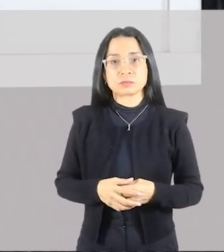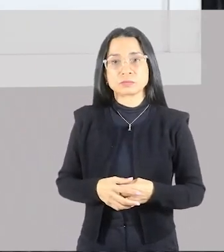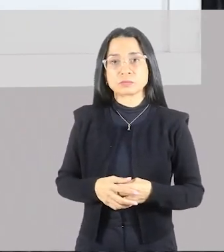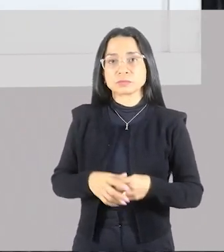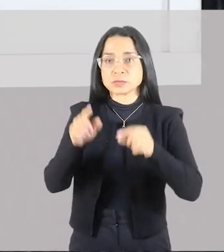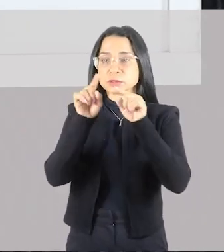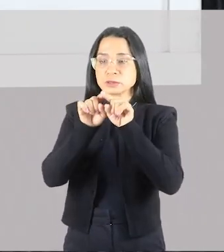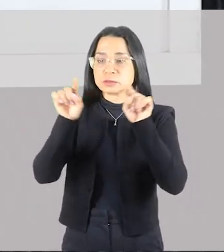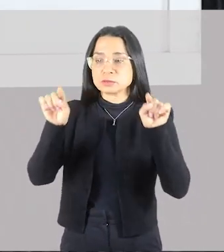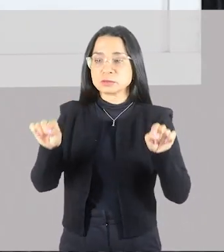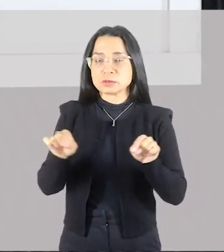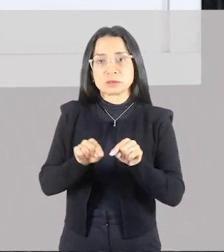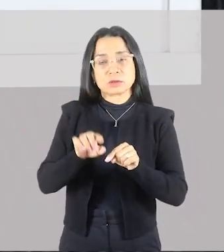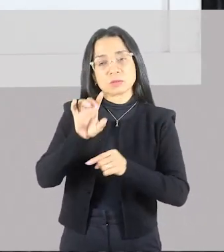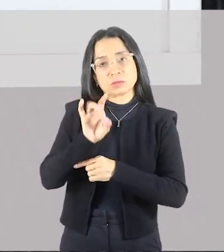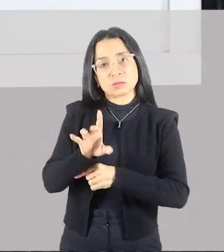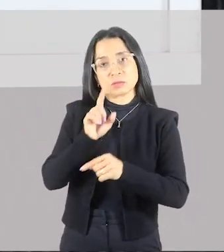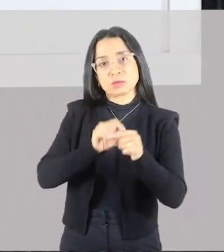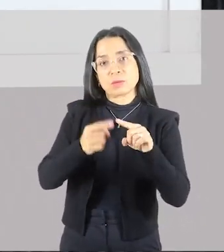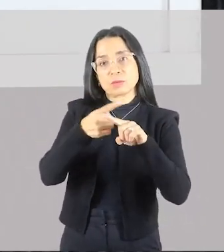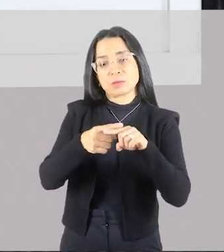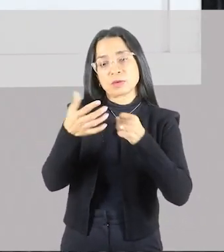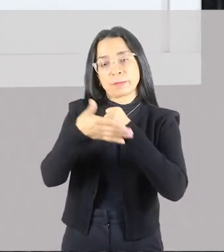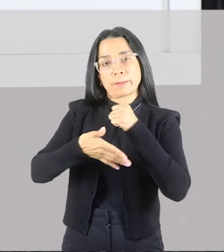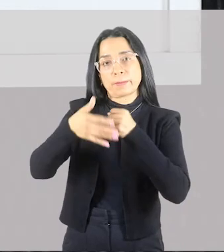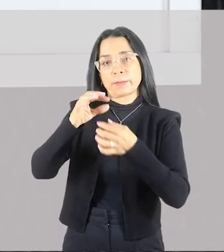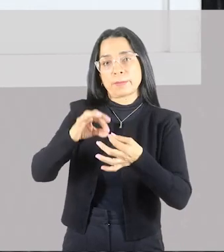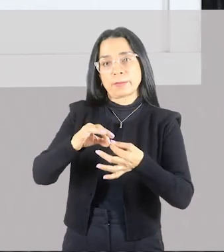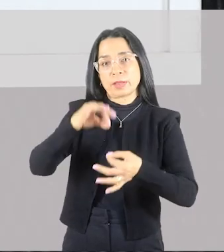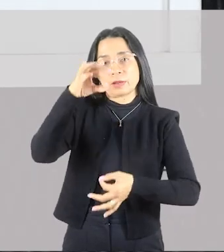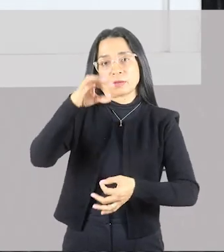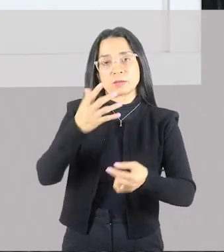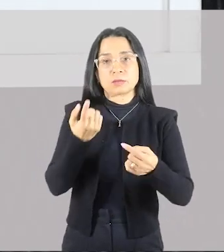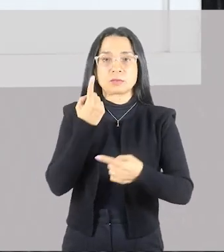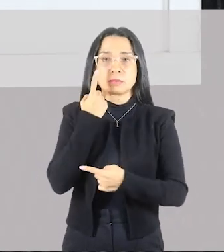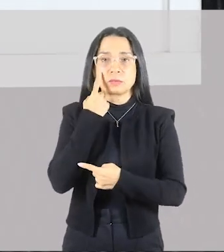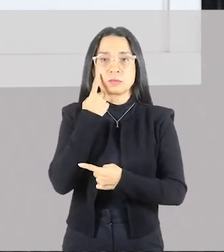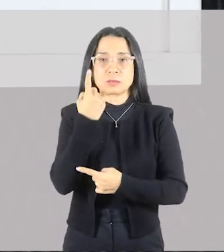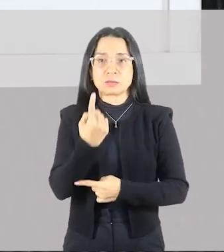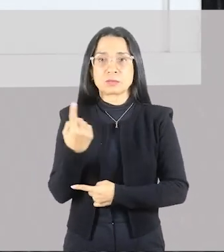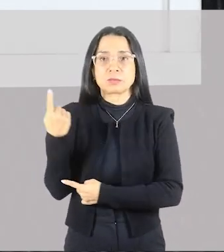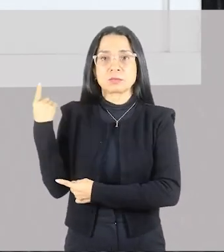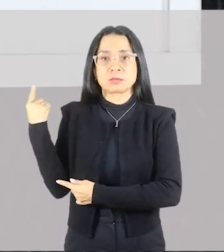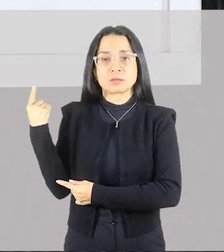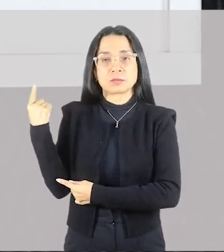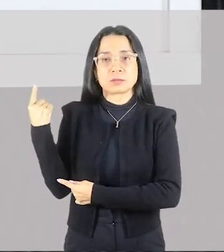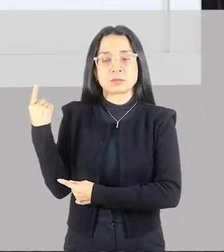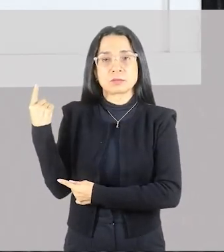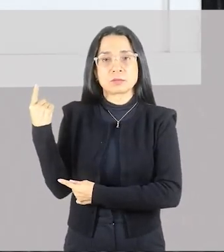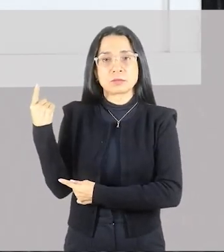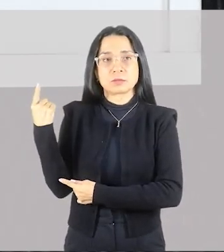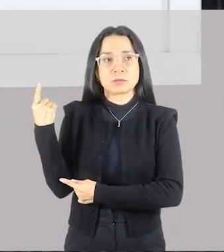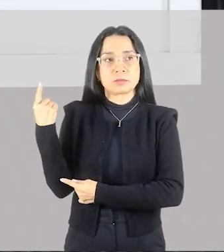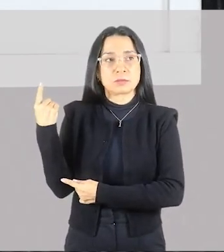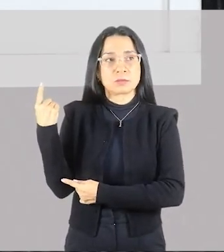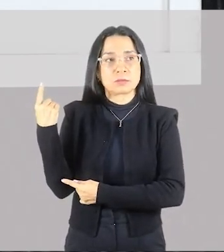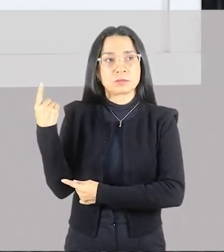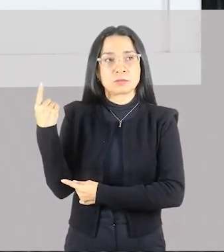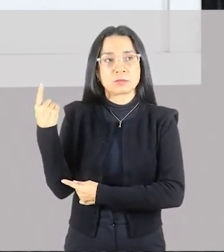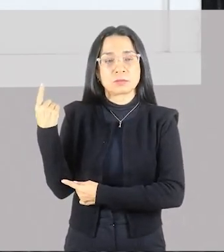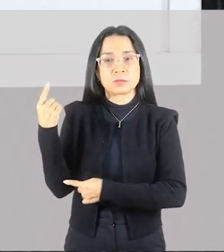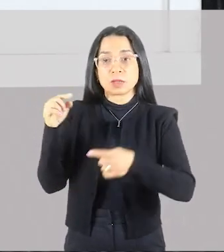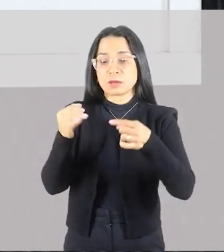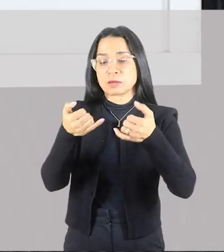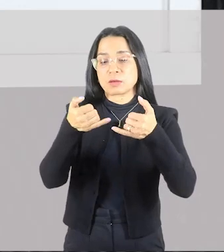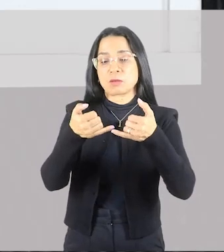você multiplicar a base pela altura, certo? Olha só, essa medida aqui é a base, essa medida aqui é a